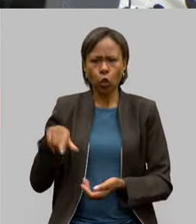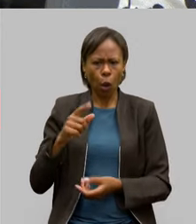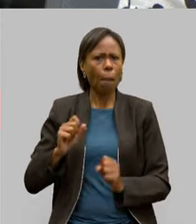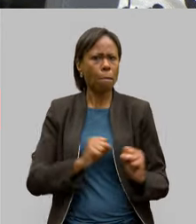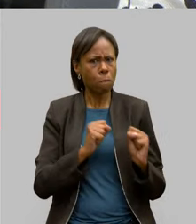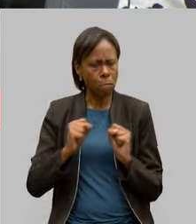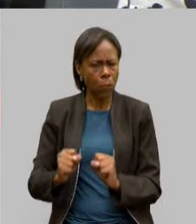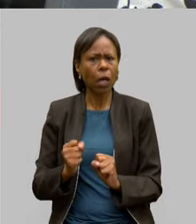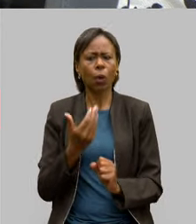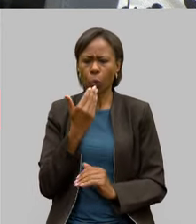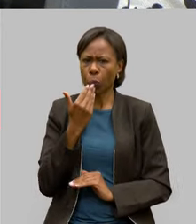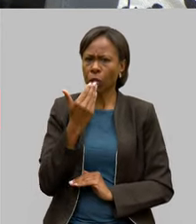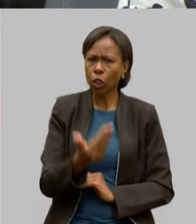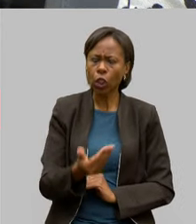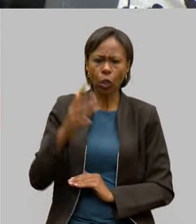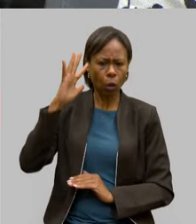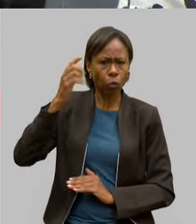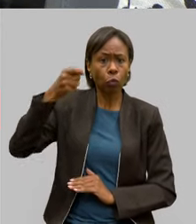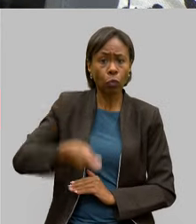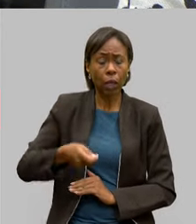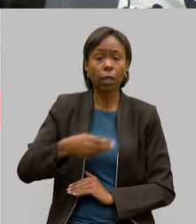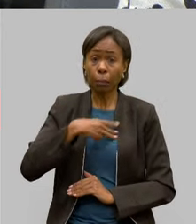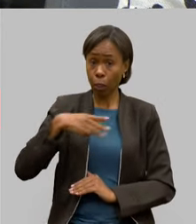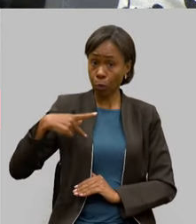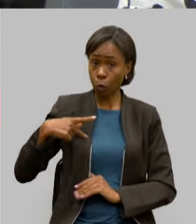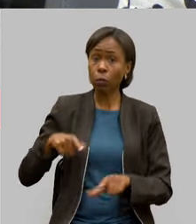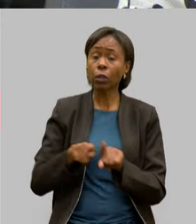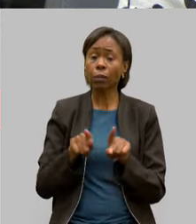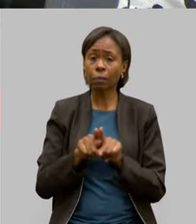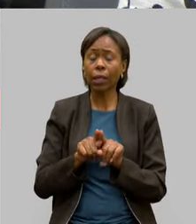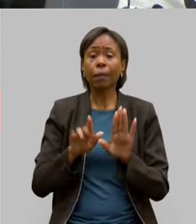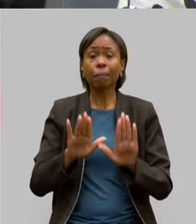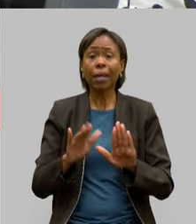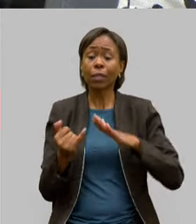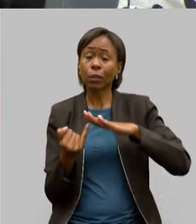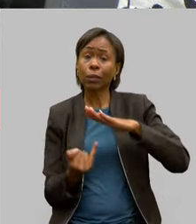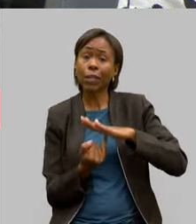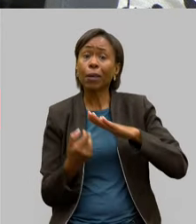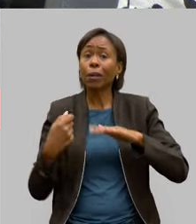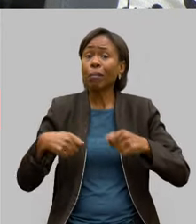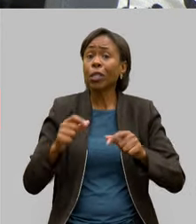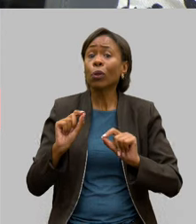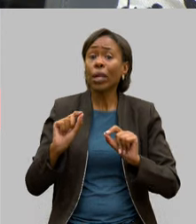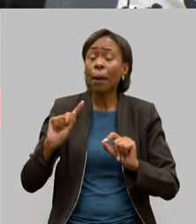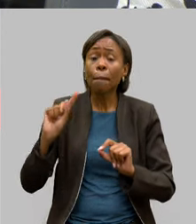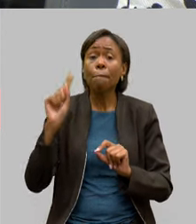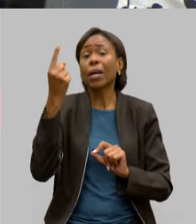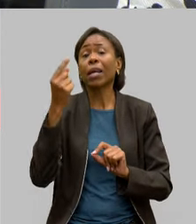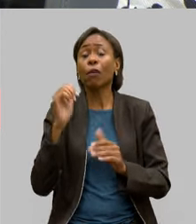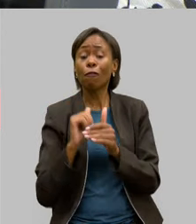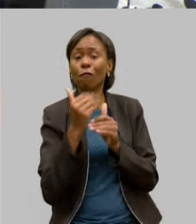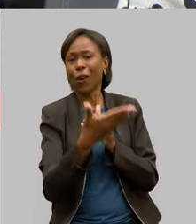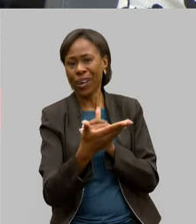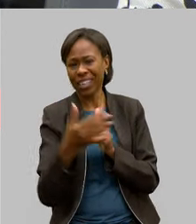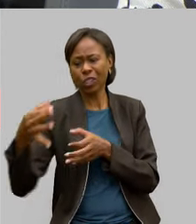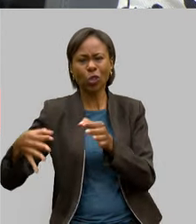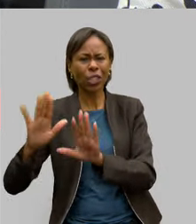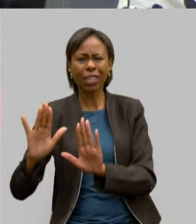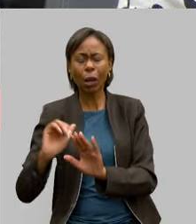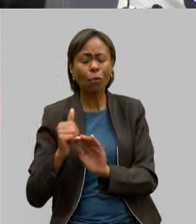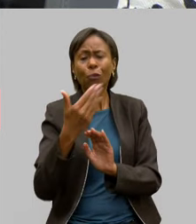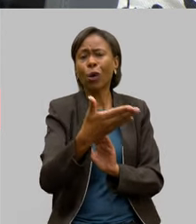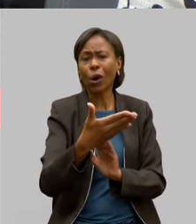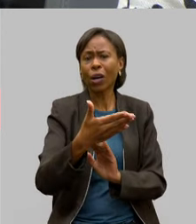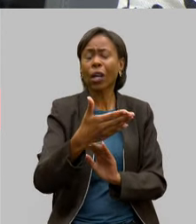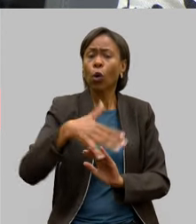Público da mesma forma a gente tem que as instituições TM que priorizar a atuação extrajudicial e a gente tem que ocupar os